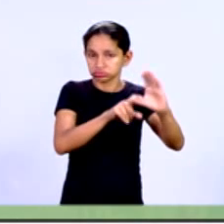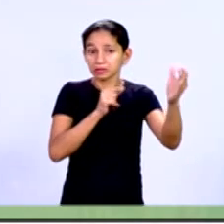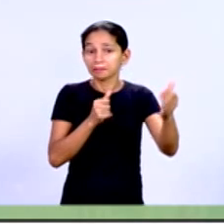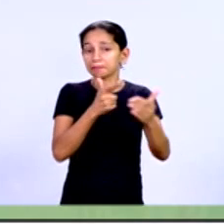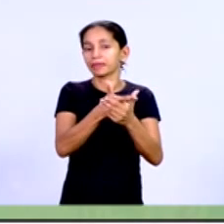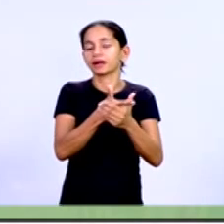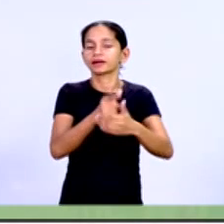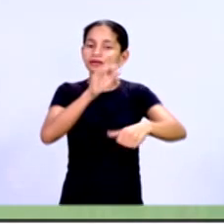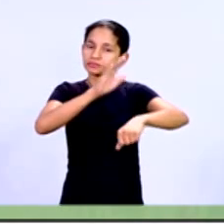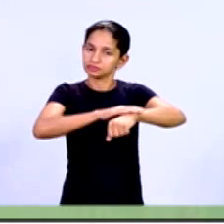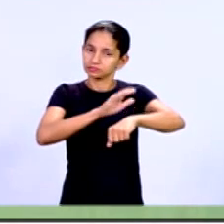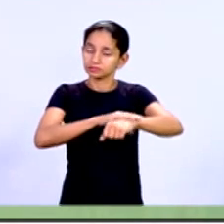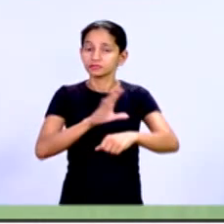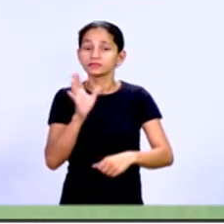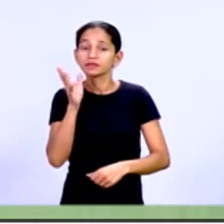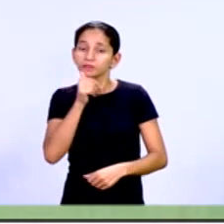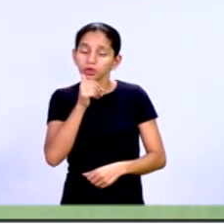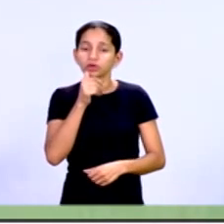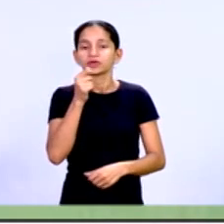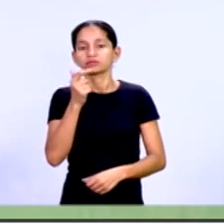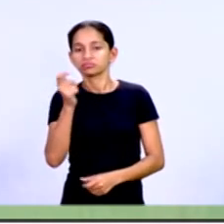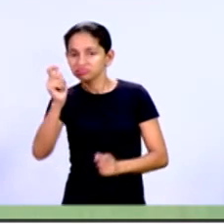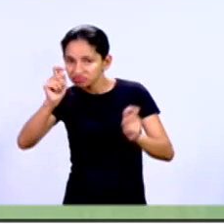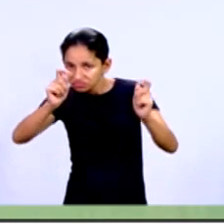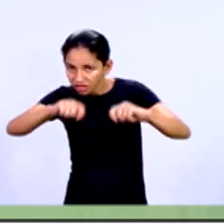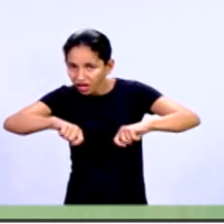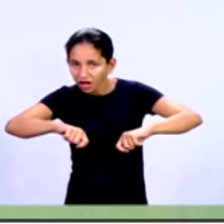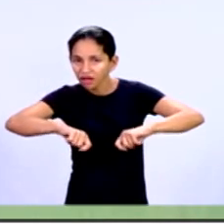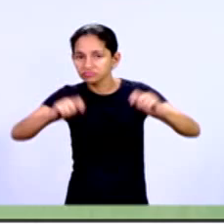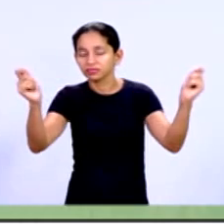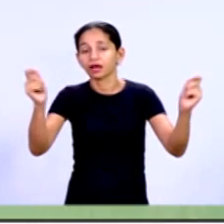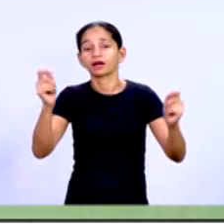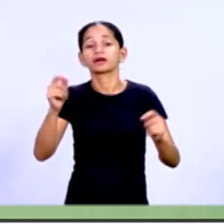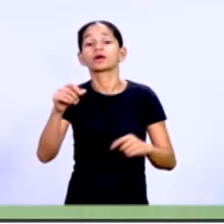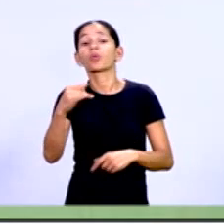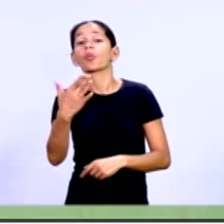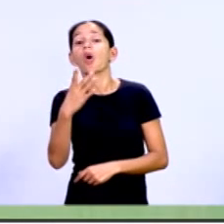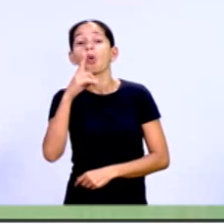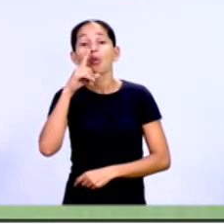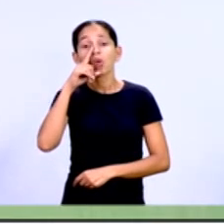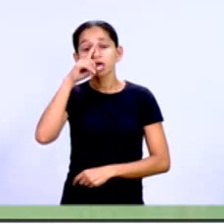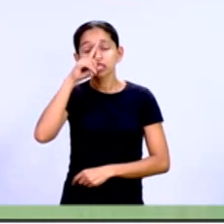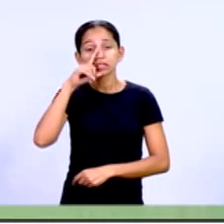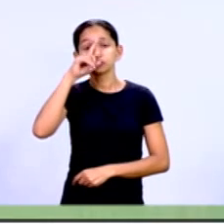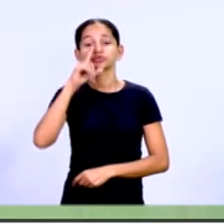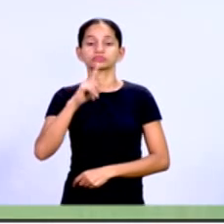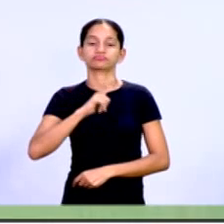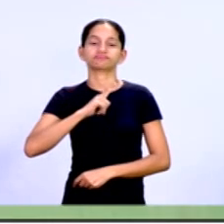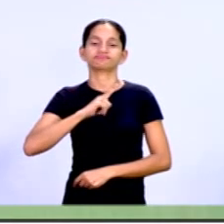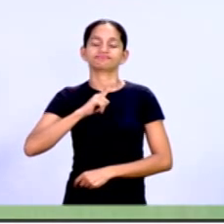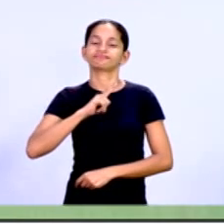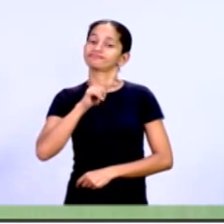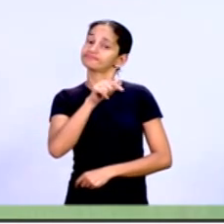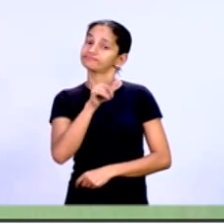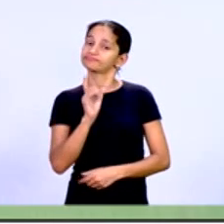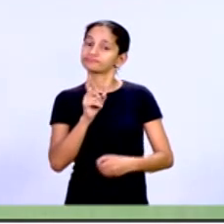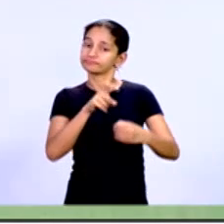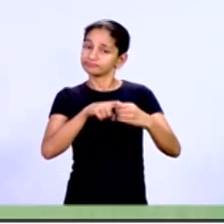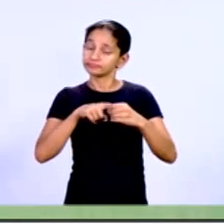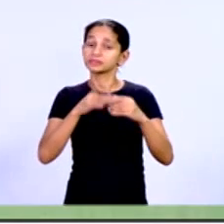que investidores saibam o grau de risco dos títulos de dívida que estão